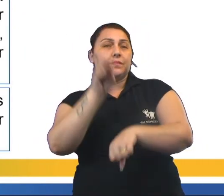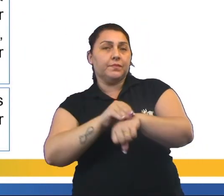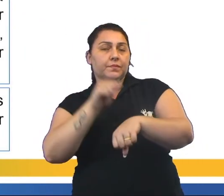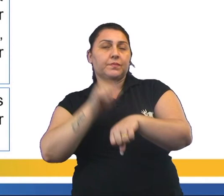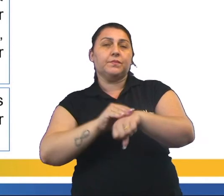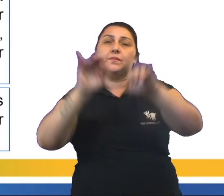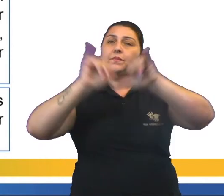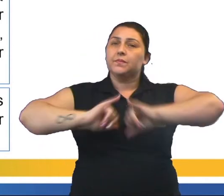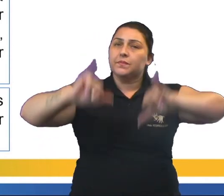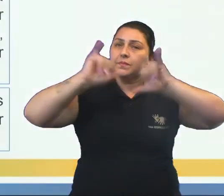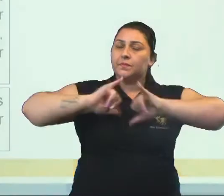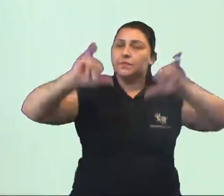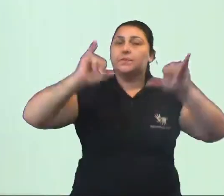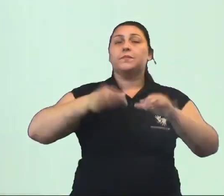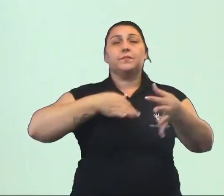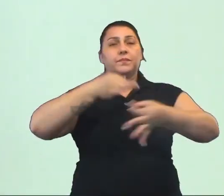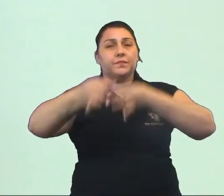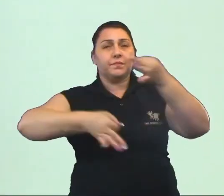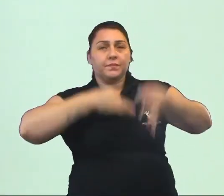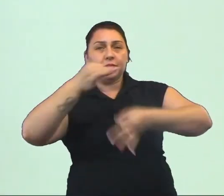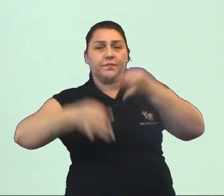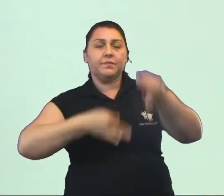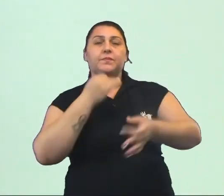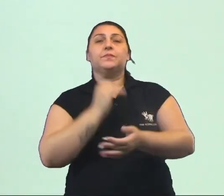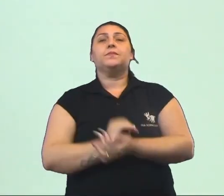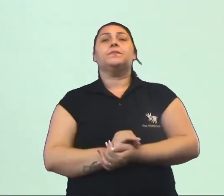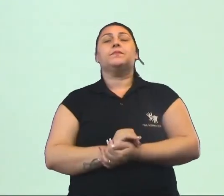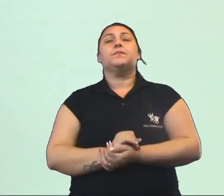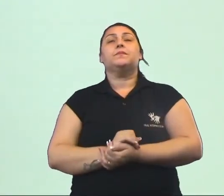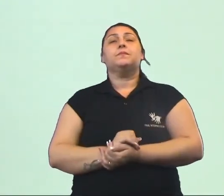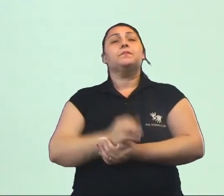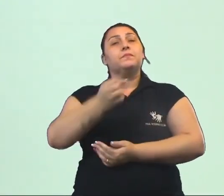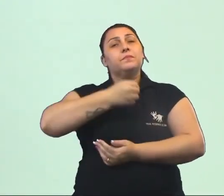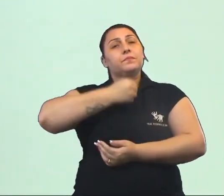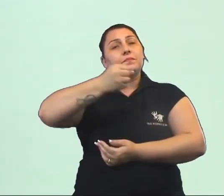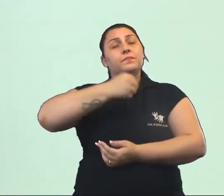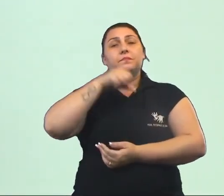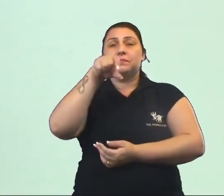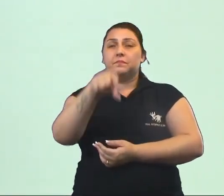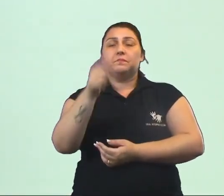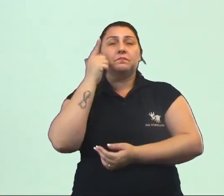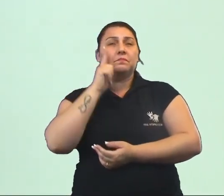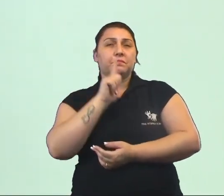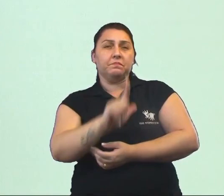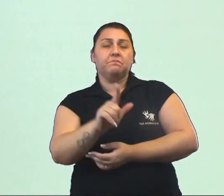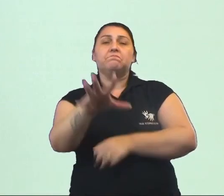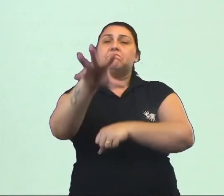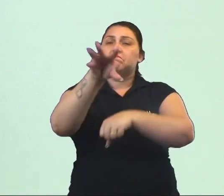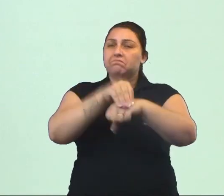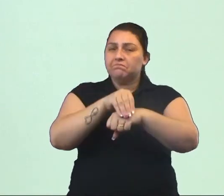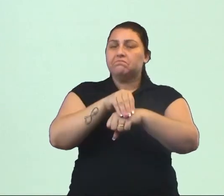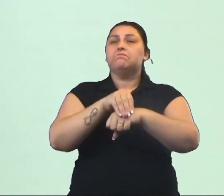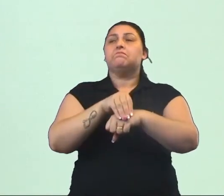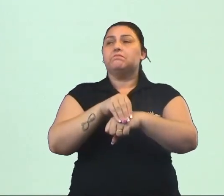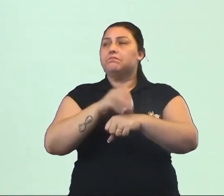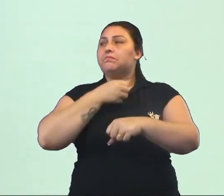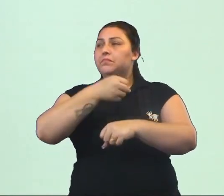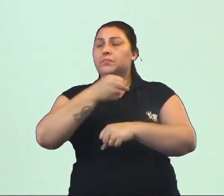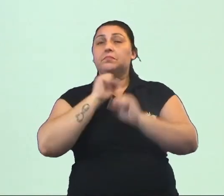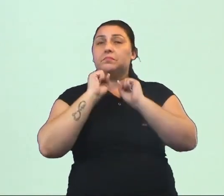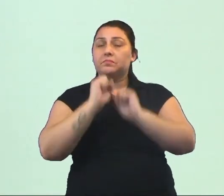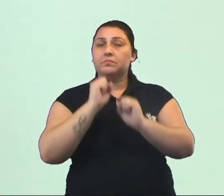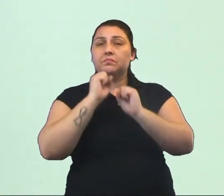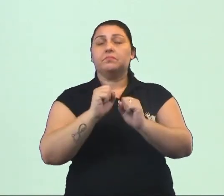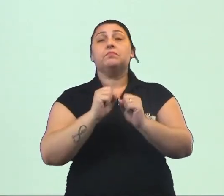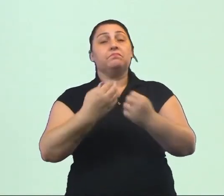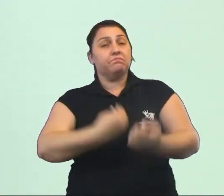conhecimento e formação de opinião. Gente, por meio da entrevista, você adquire muito conhecimento. A entrevista pode